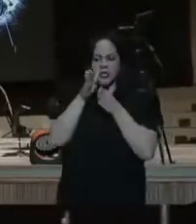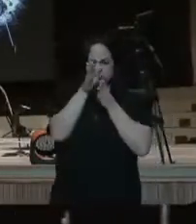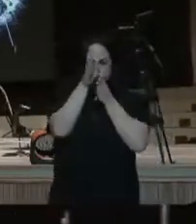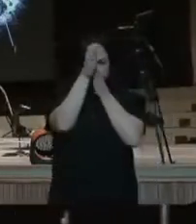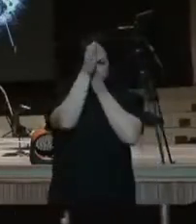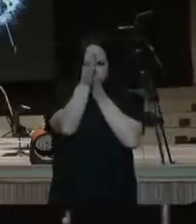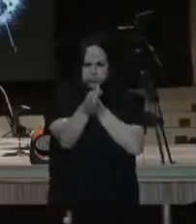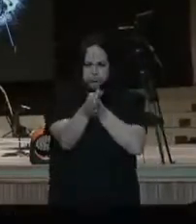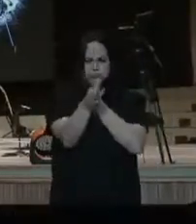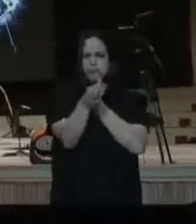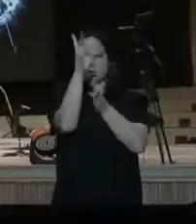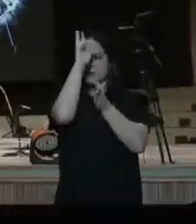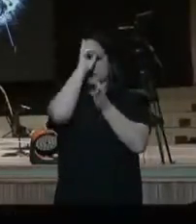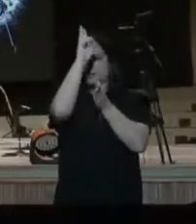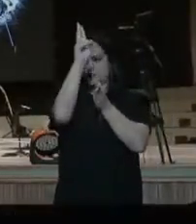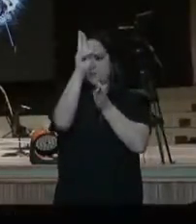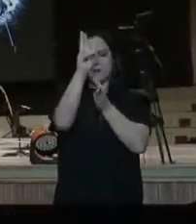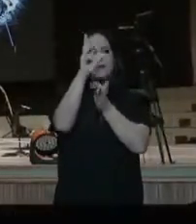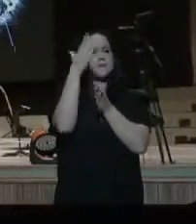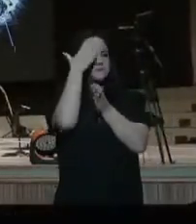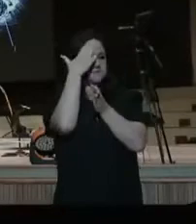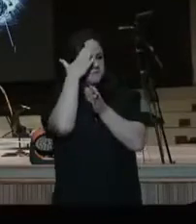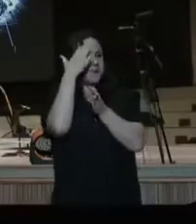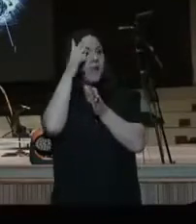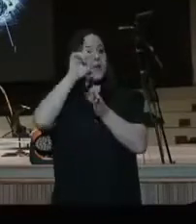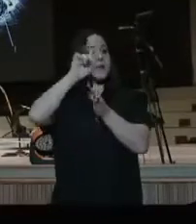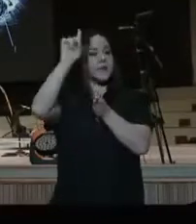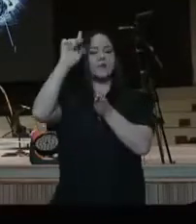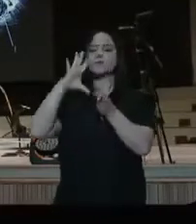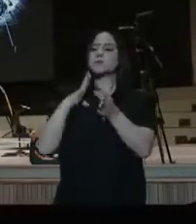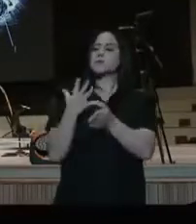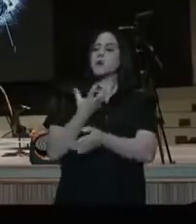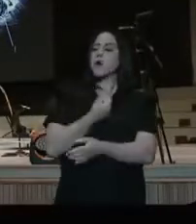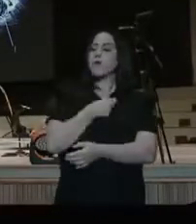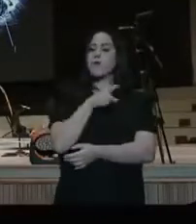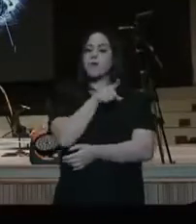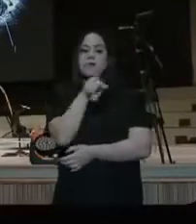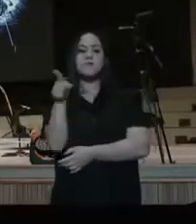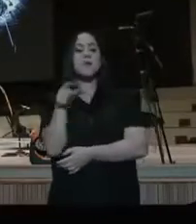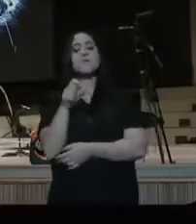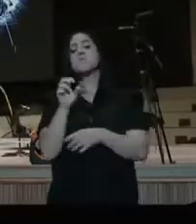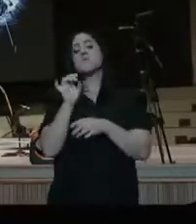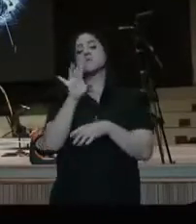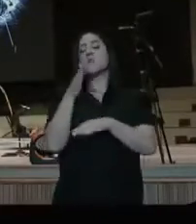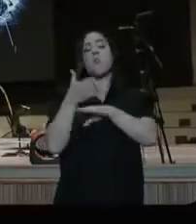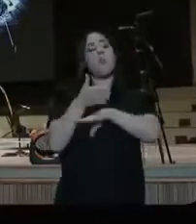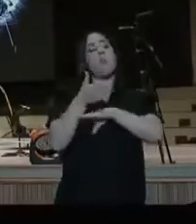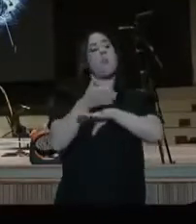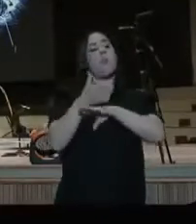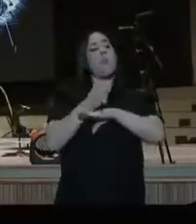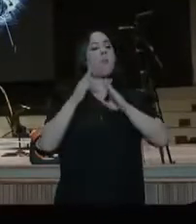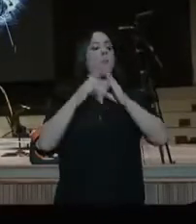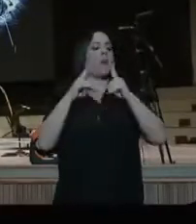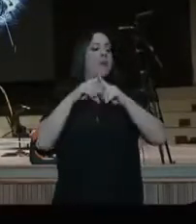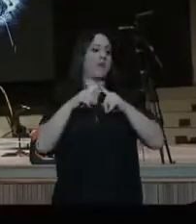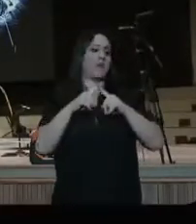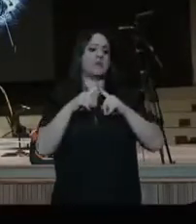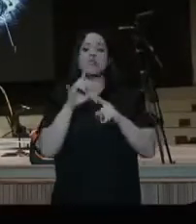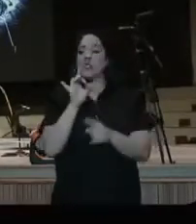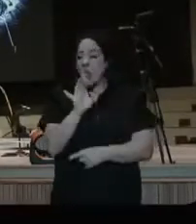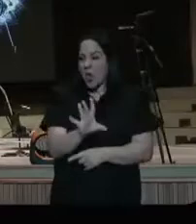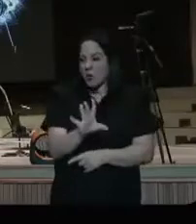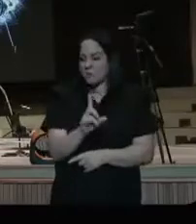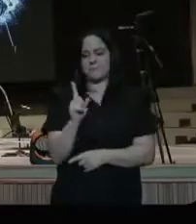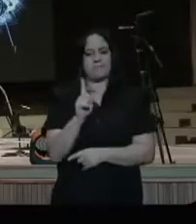do senhor sabe deus não te salvou pra que você freqüenta as igrejas não somente pra